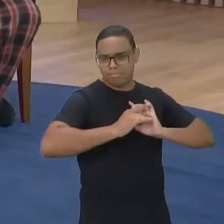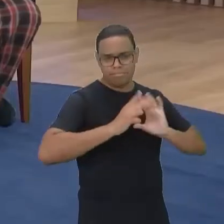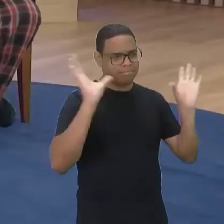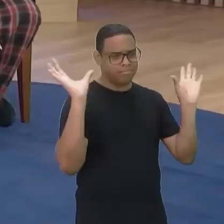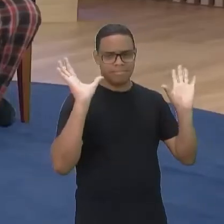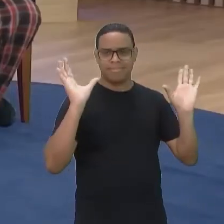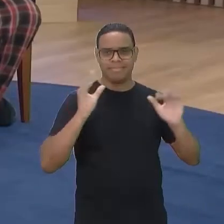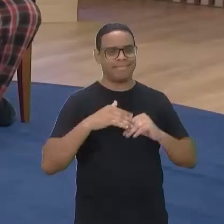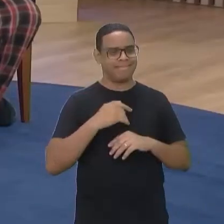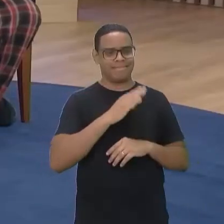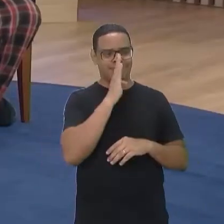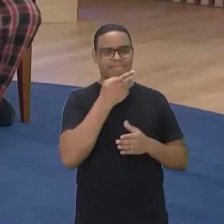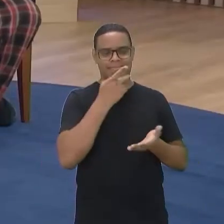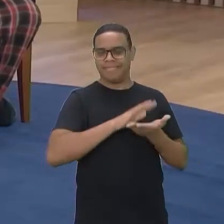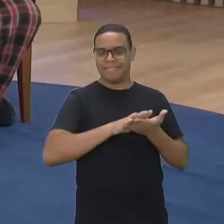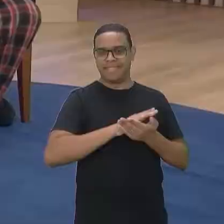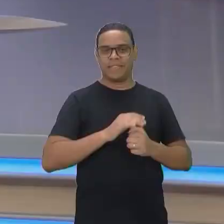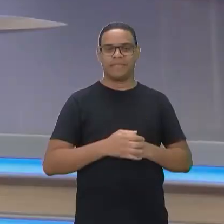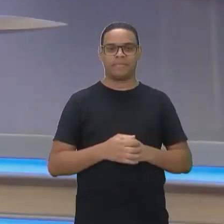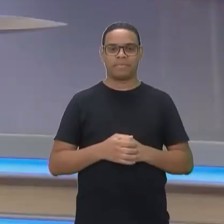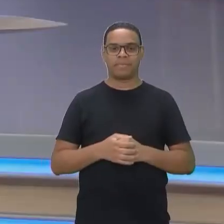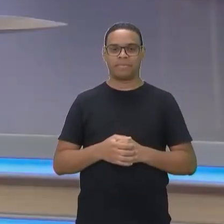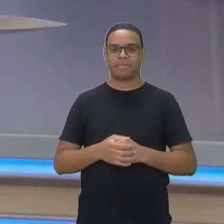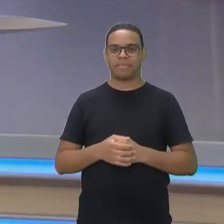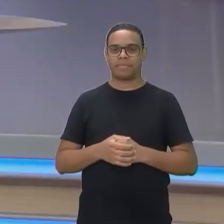Bico calado.